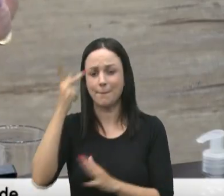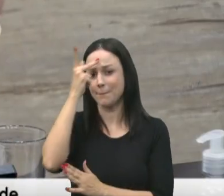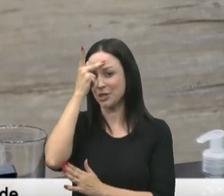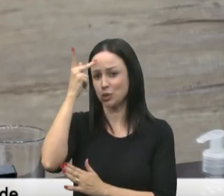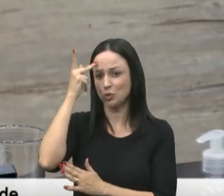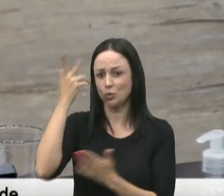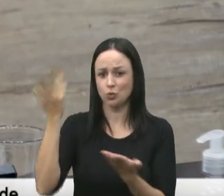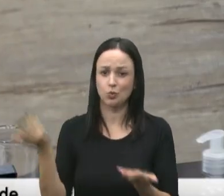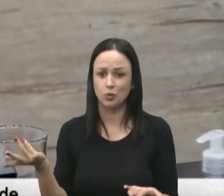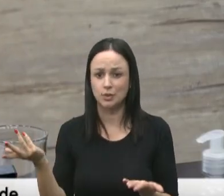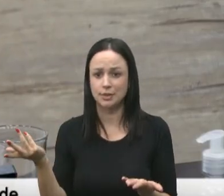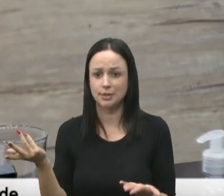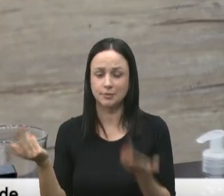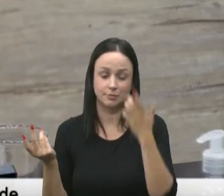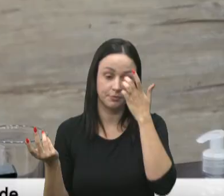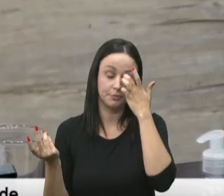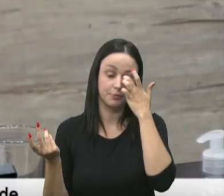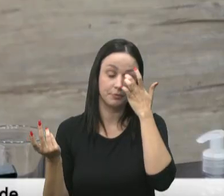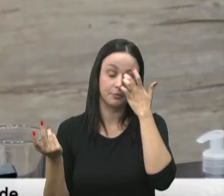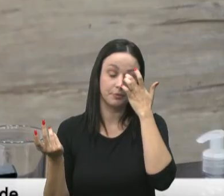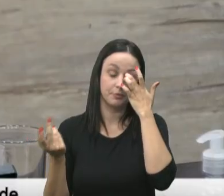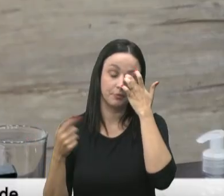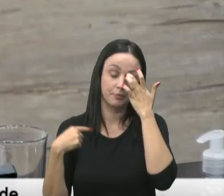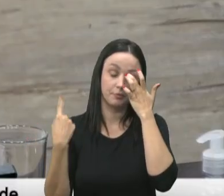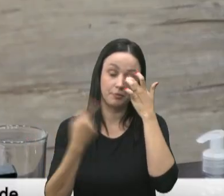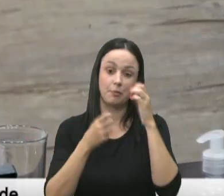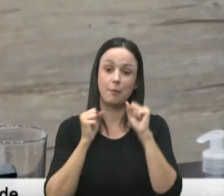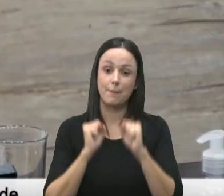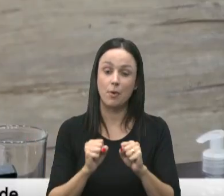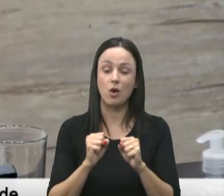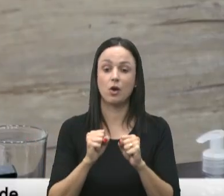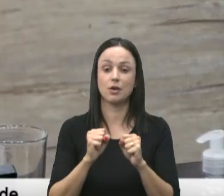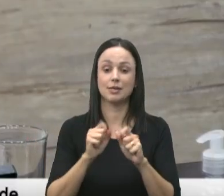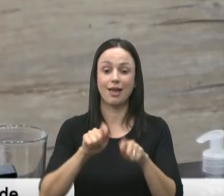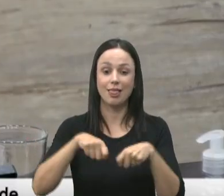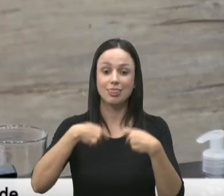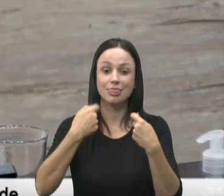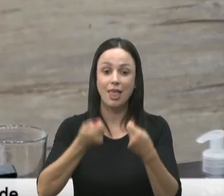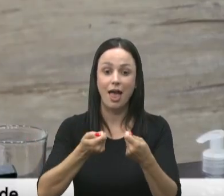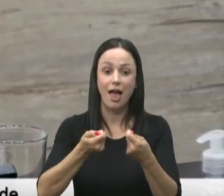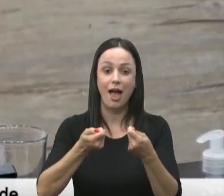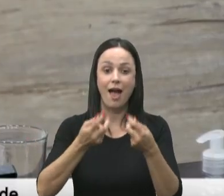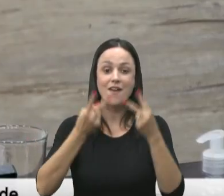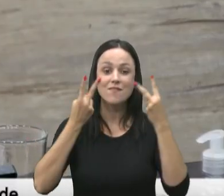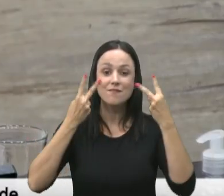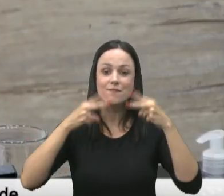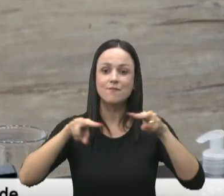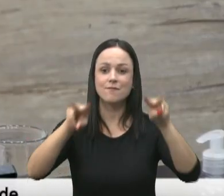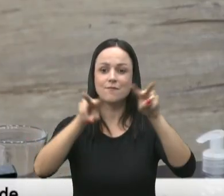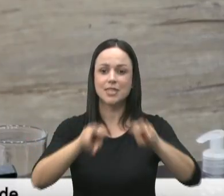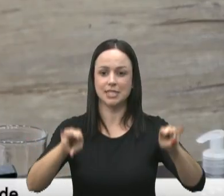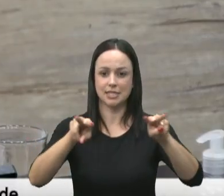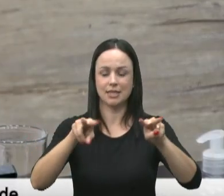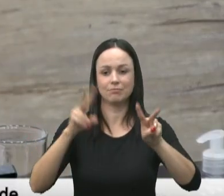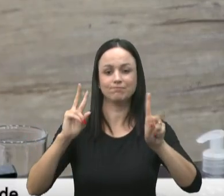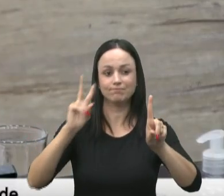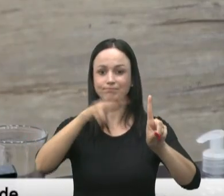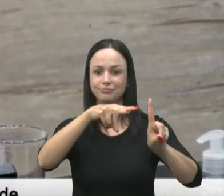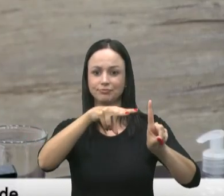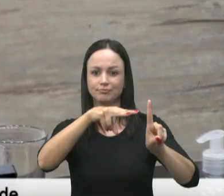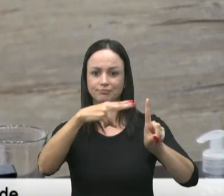pessoas, para que a gente pudesse dar visibilidade. Se nós não tivermos